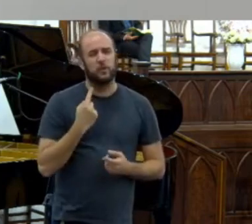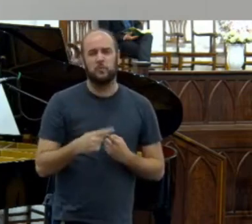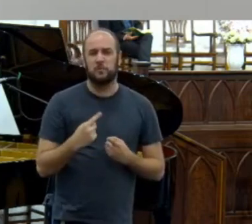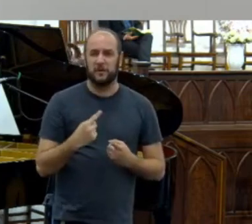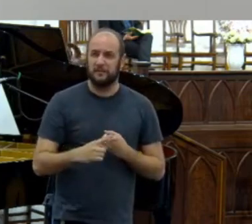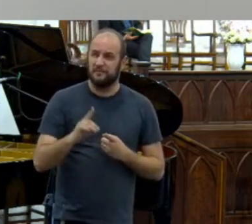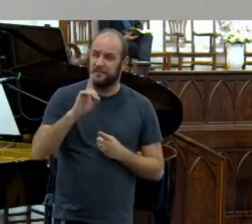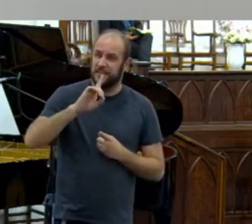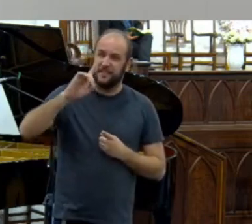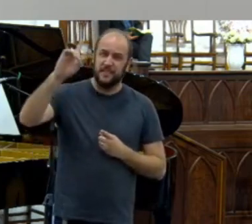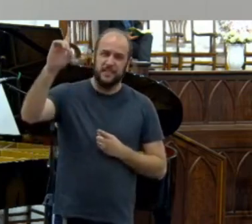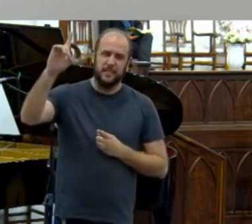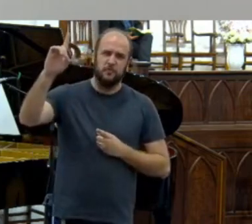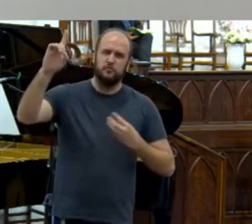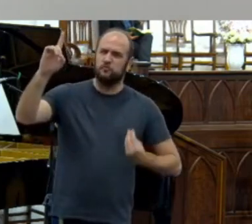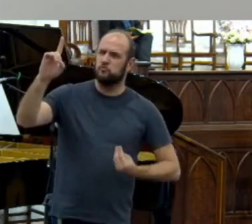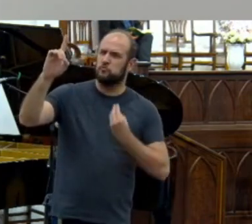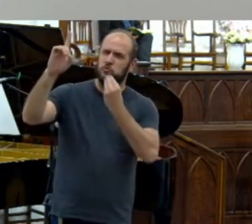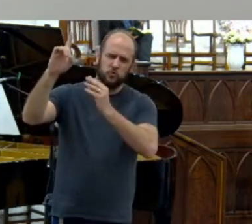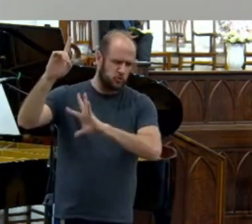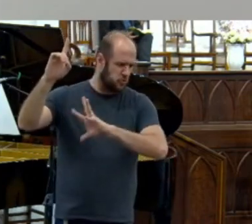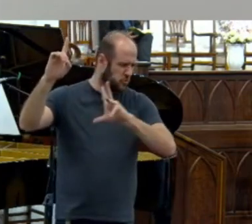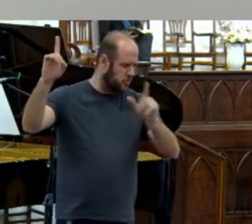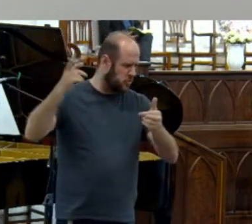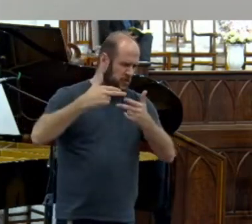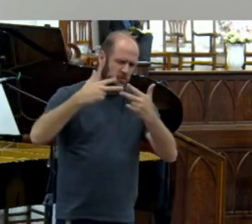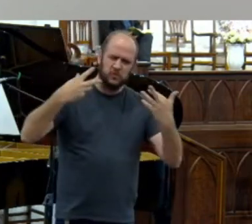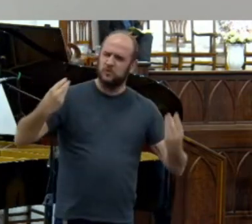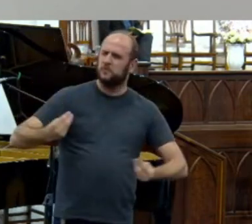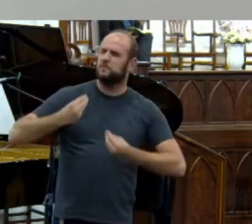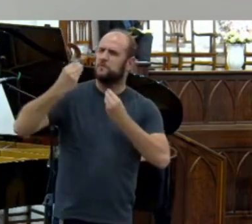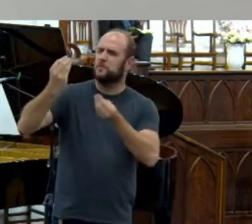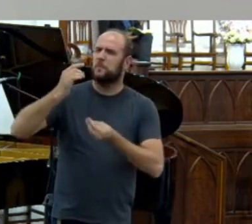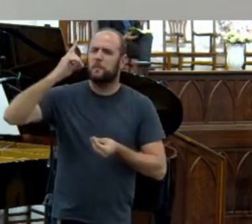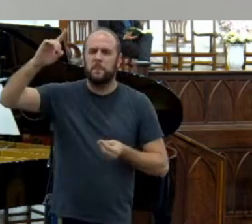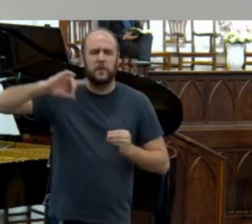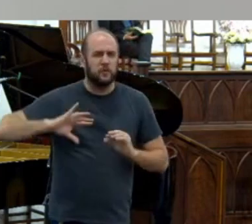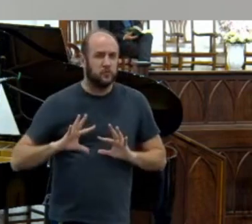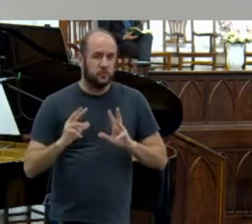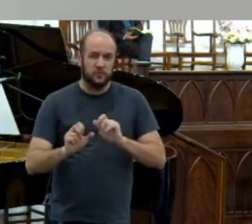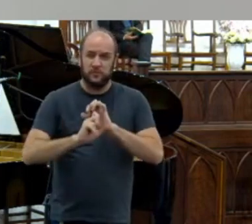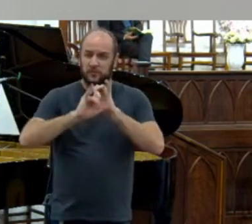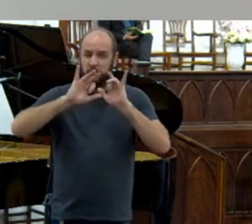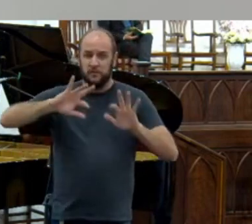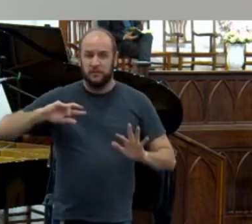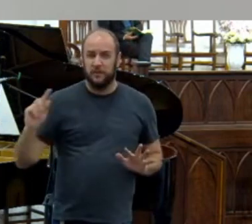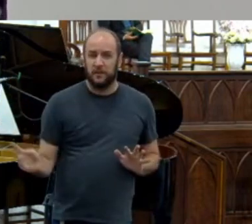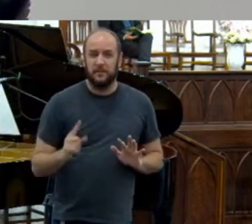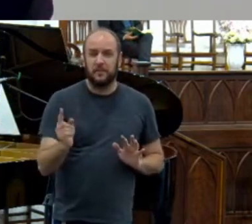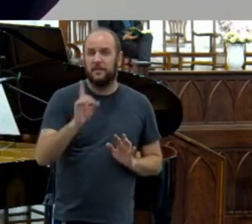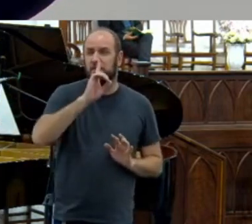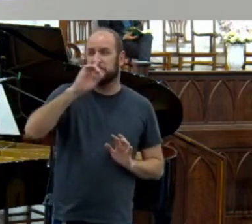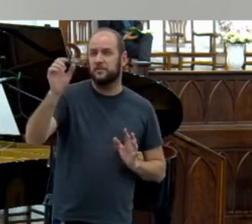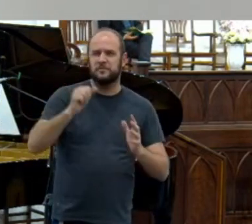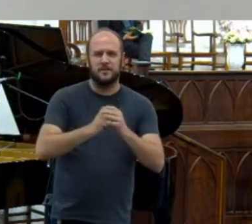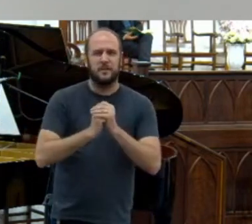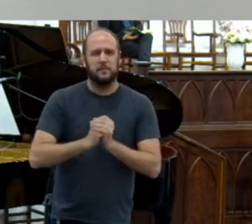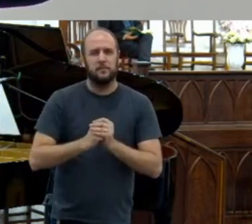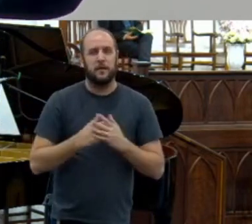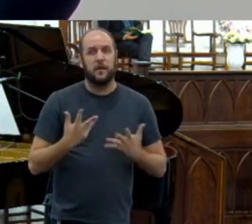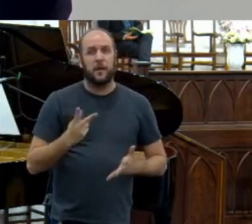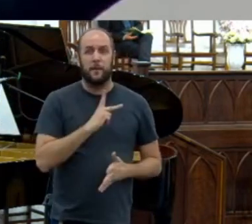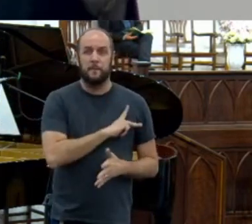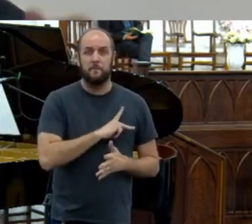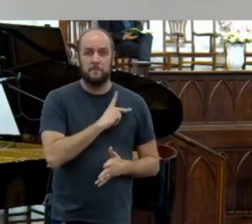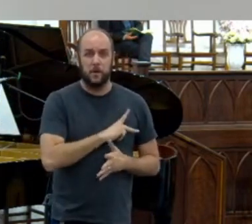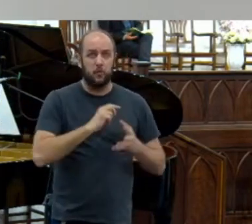por meio de Deus e para Deus são todas as coisas, a Deus pois a glória eternamente, amém. A cuca de Paulo